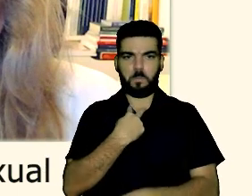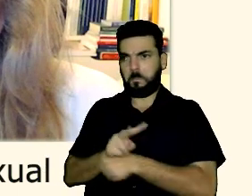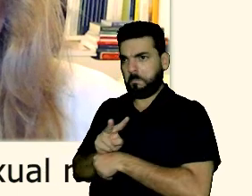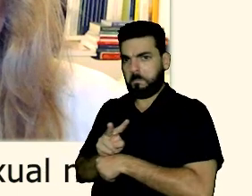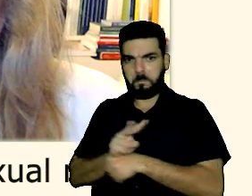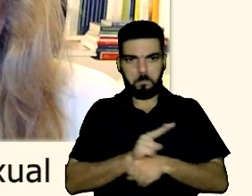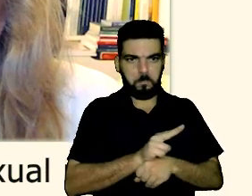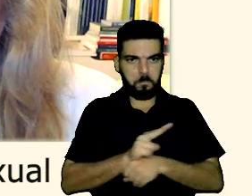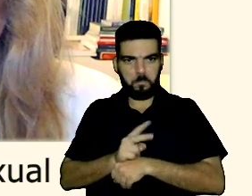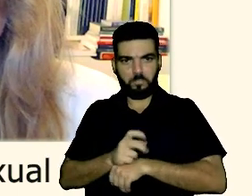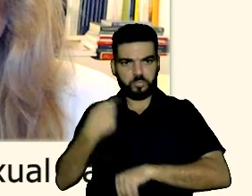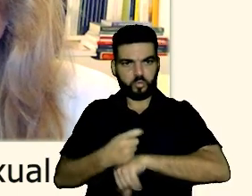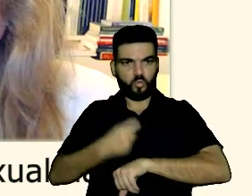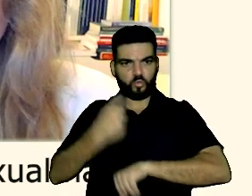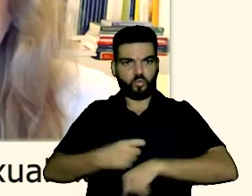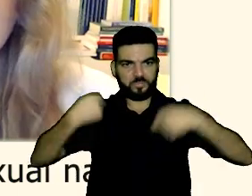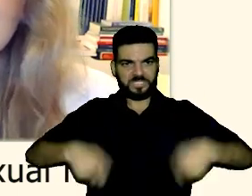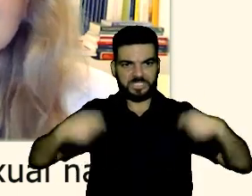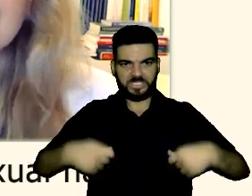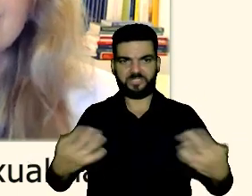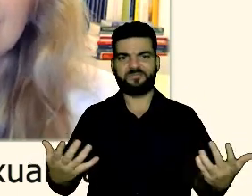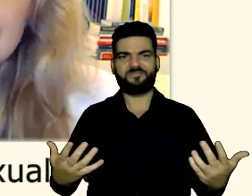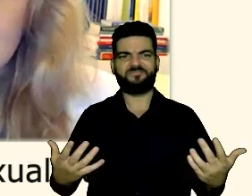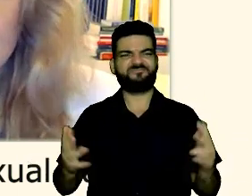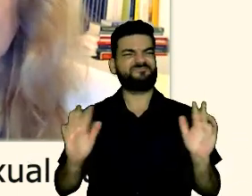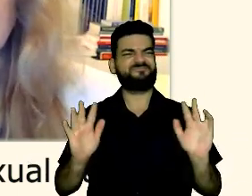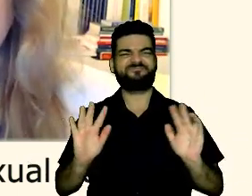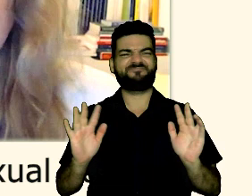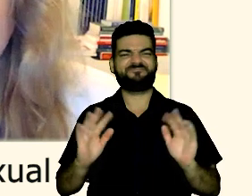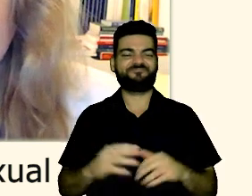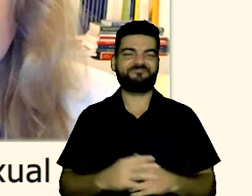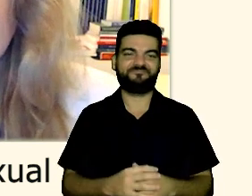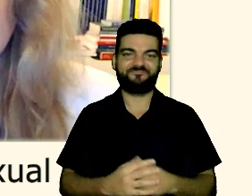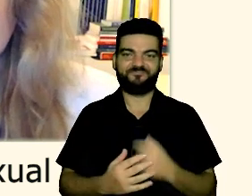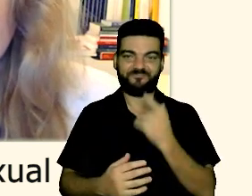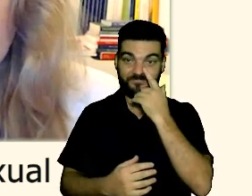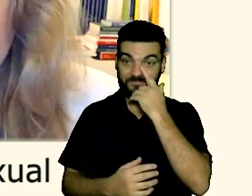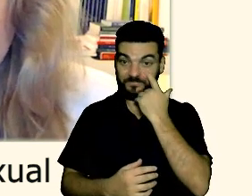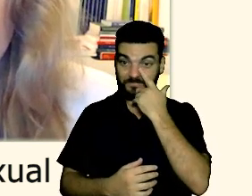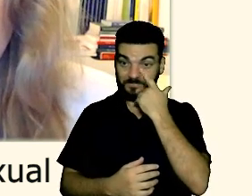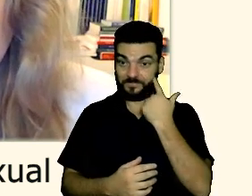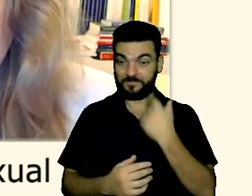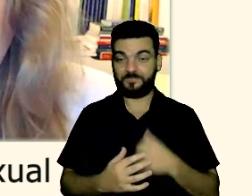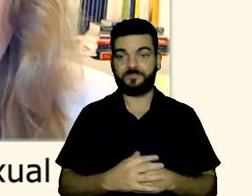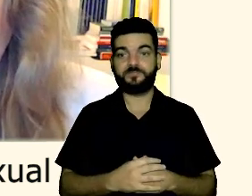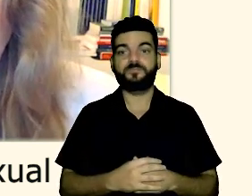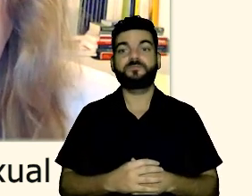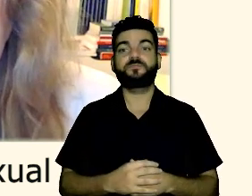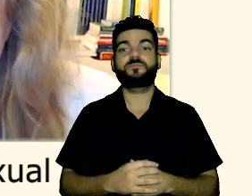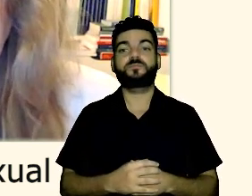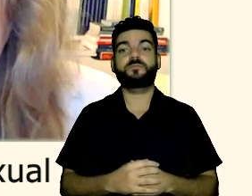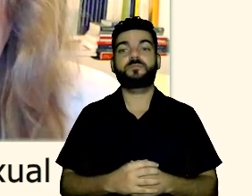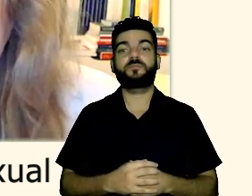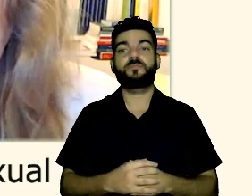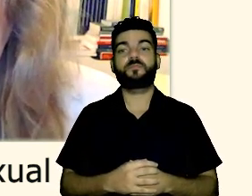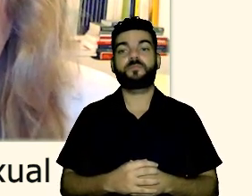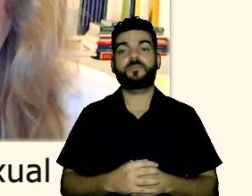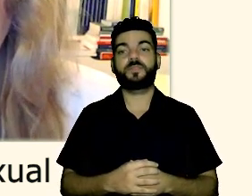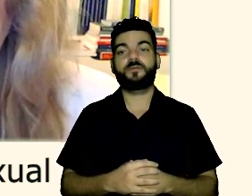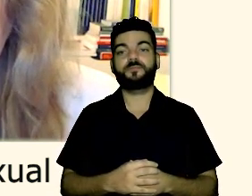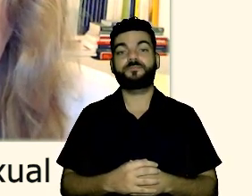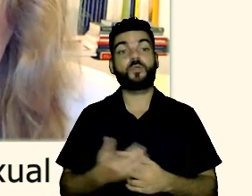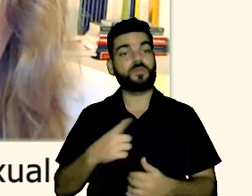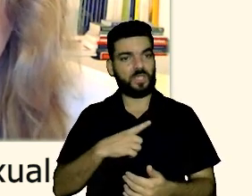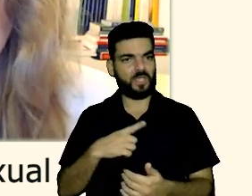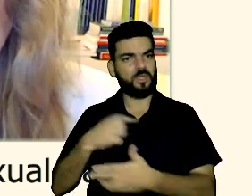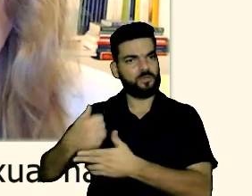interpretando isso como se fosse expor uma fragilidade que Exato. O ambiente de trabalho não vai compreender, não vai comportar. Eu não vou